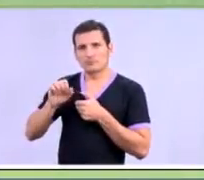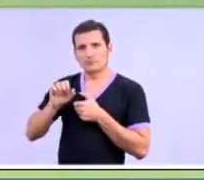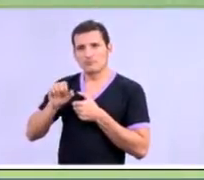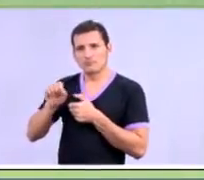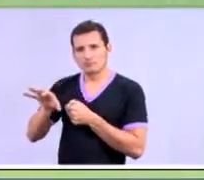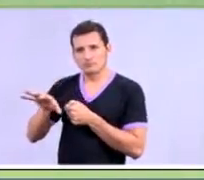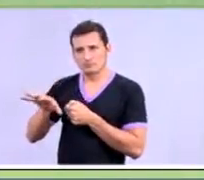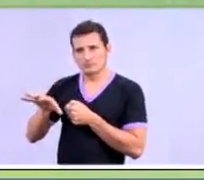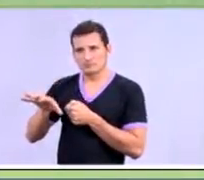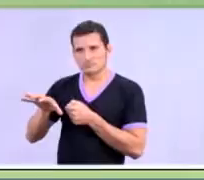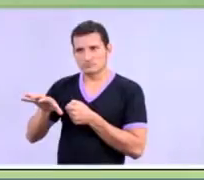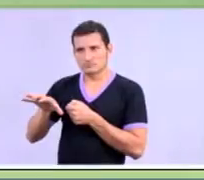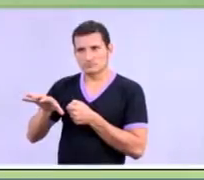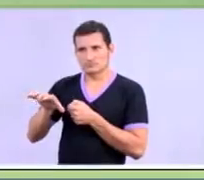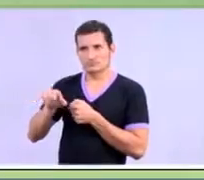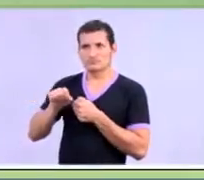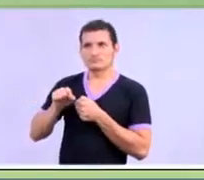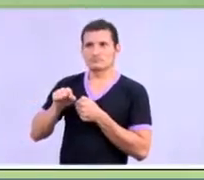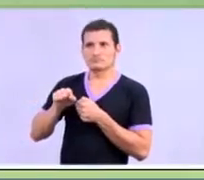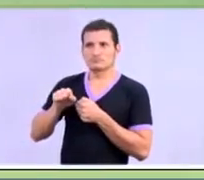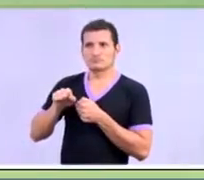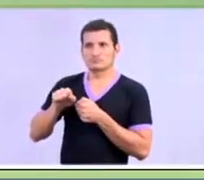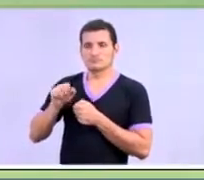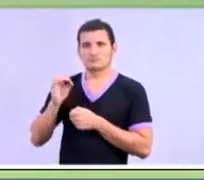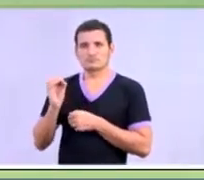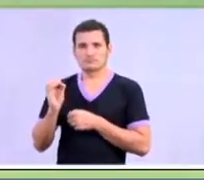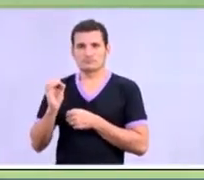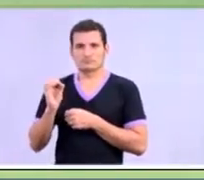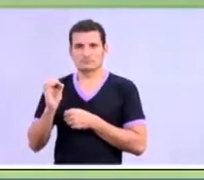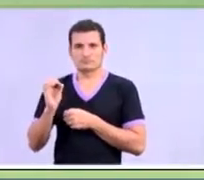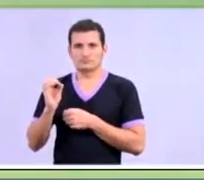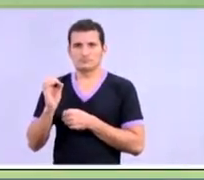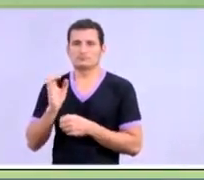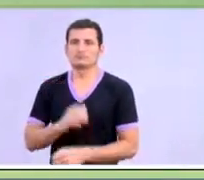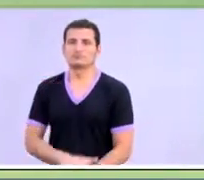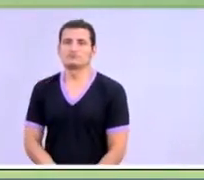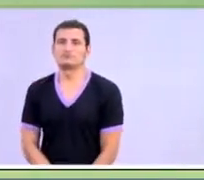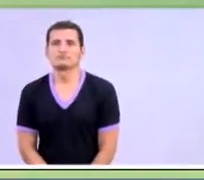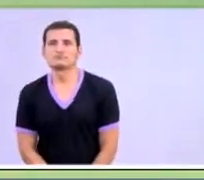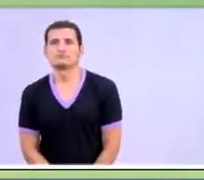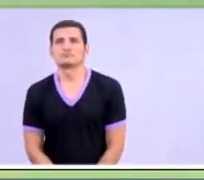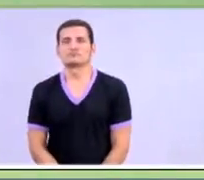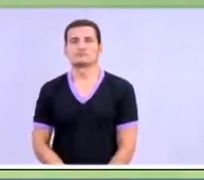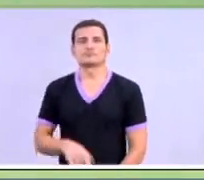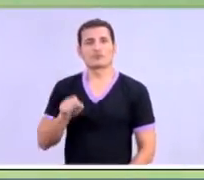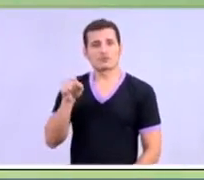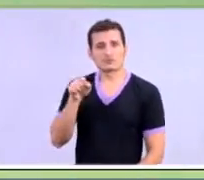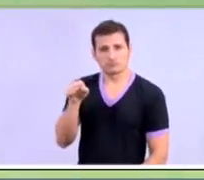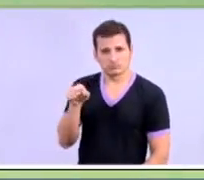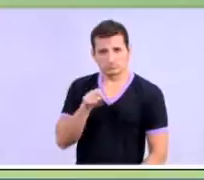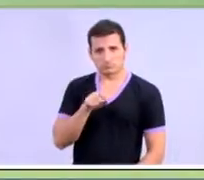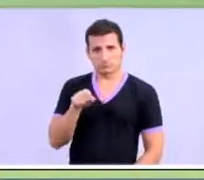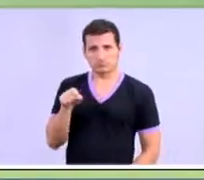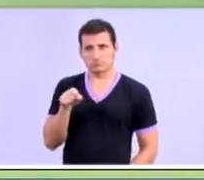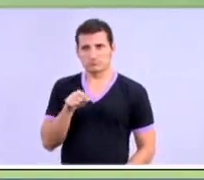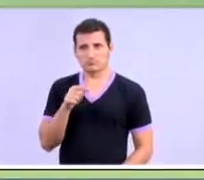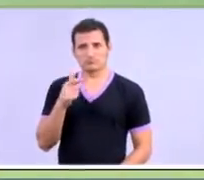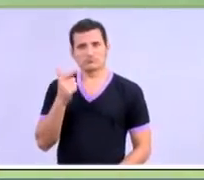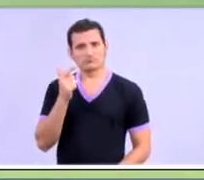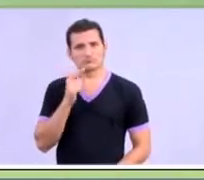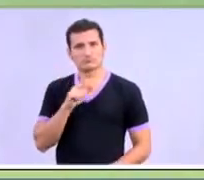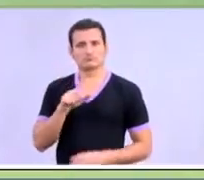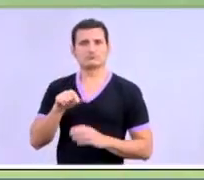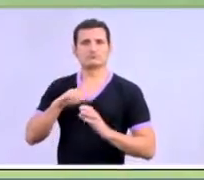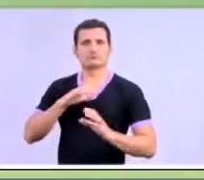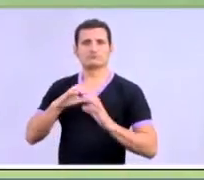longa para representar um bit 0. Então aí a gente teve, né, professor, a gente conseguiu falar através